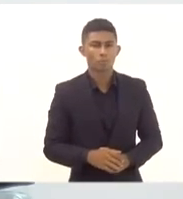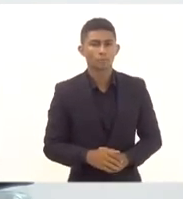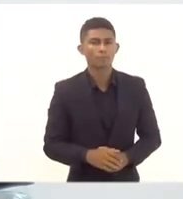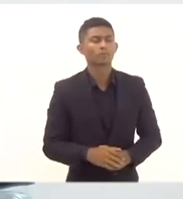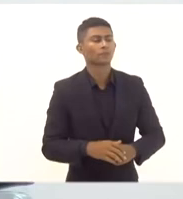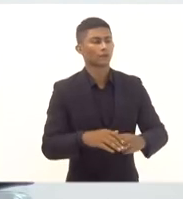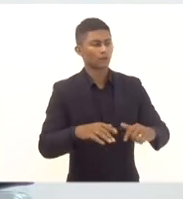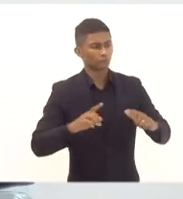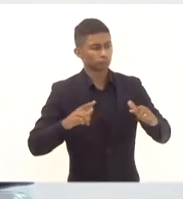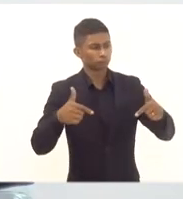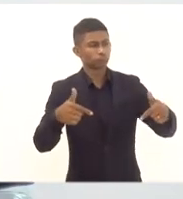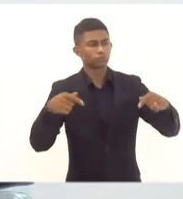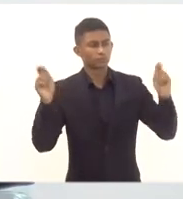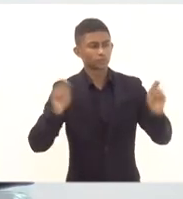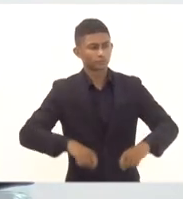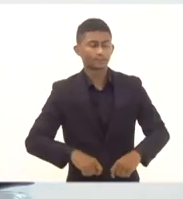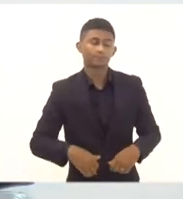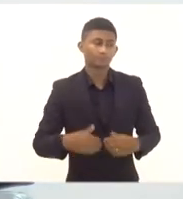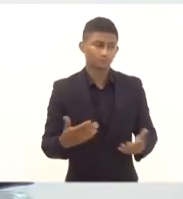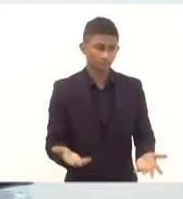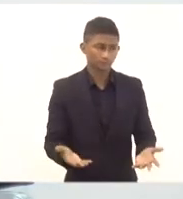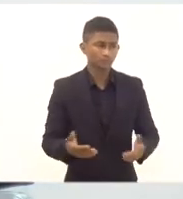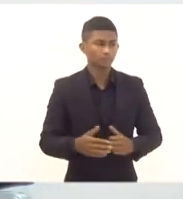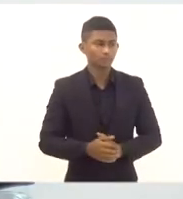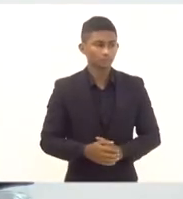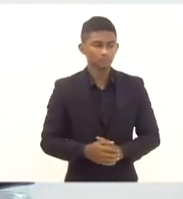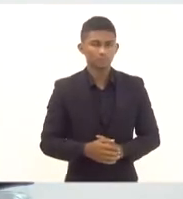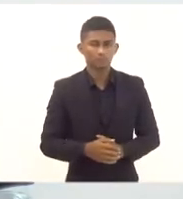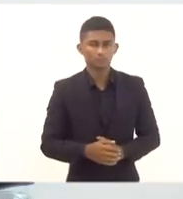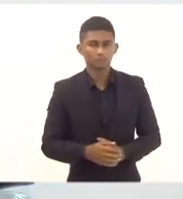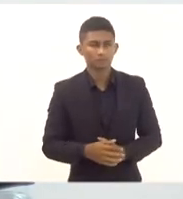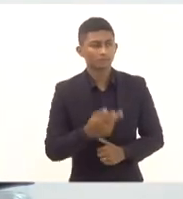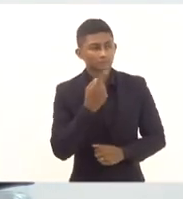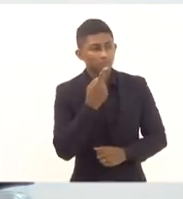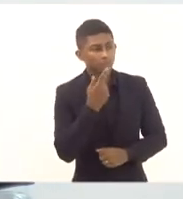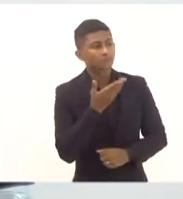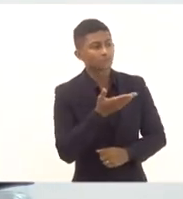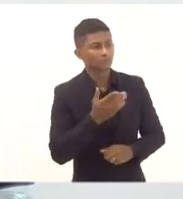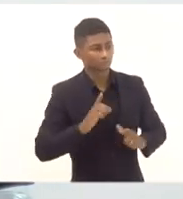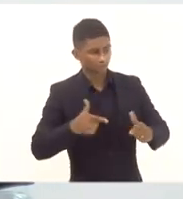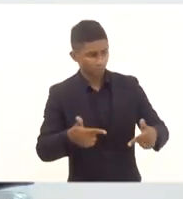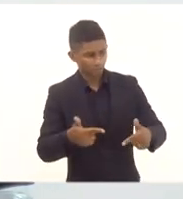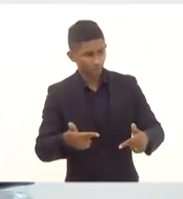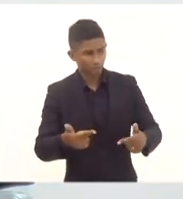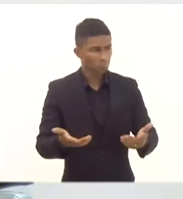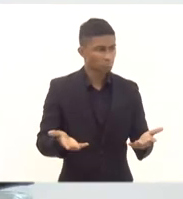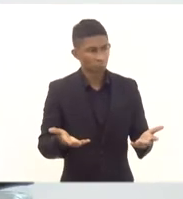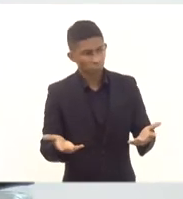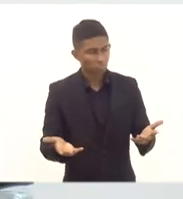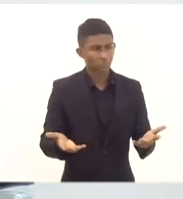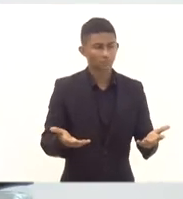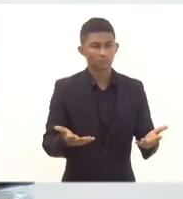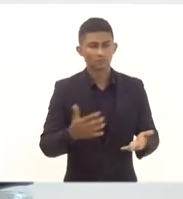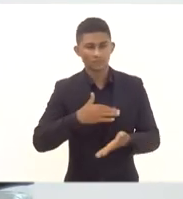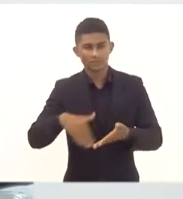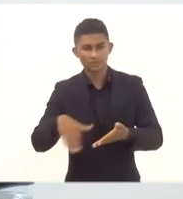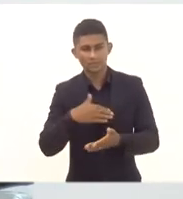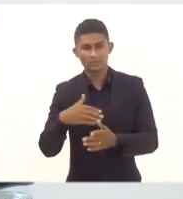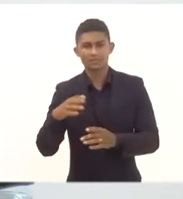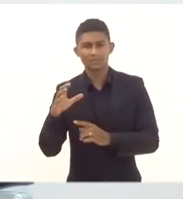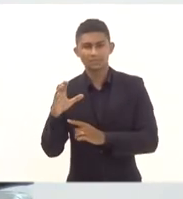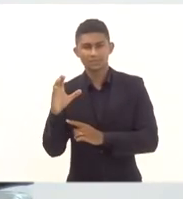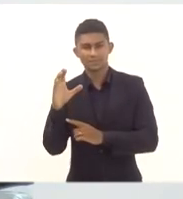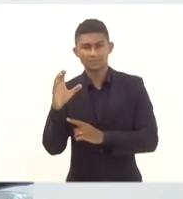empodera Então nesse sentido dizer qual é a disposição também dessa relação a secretaria de Ciência